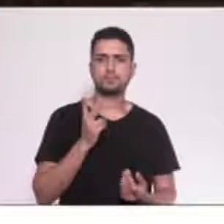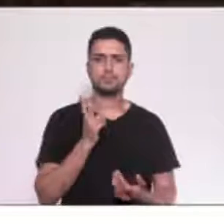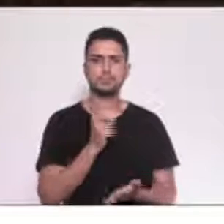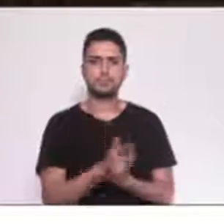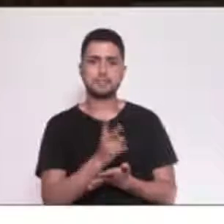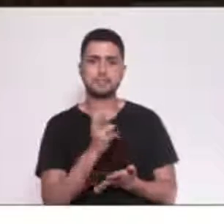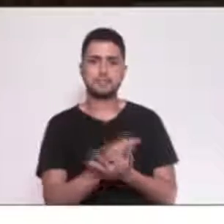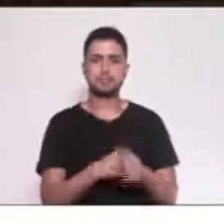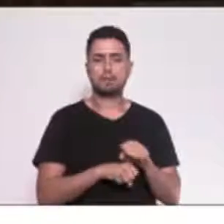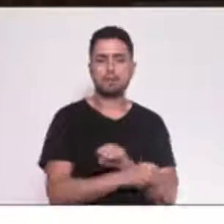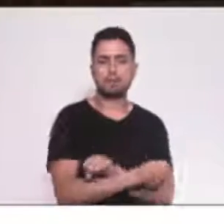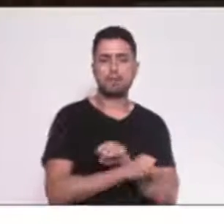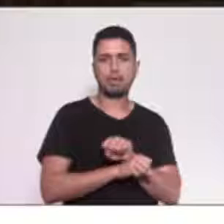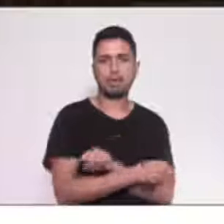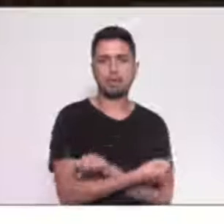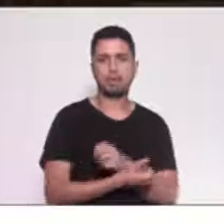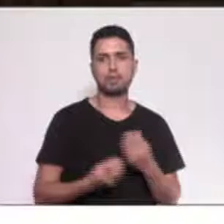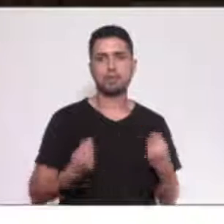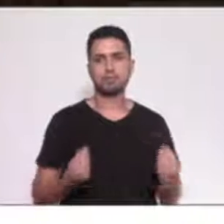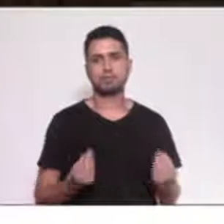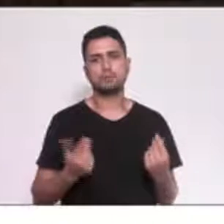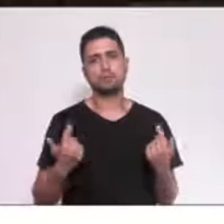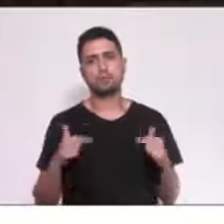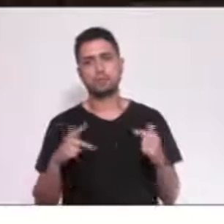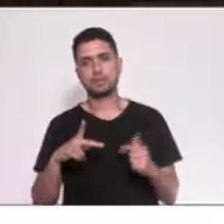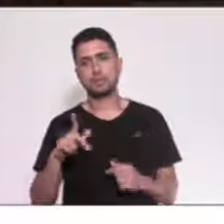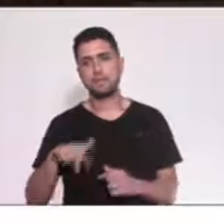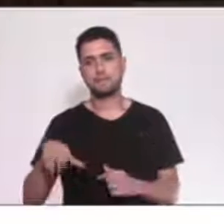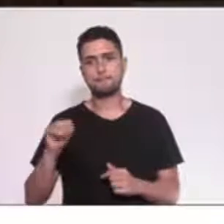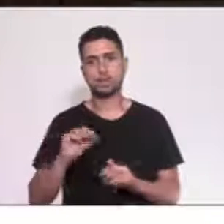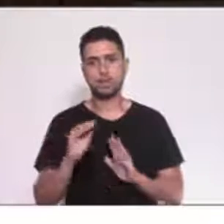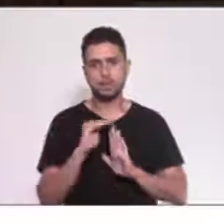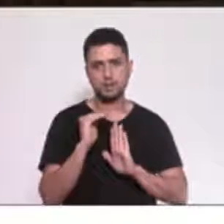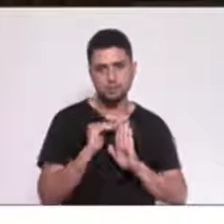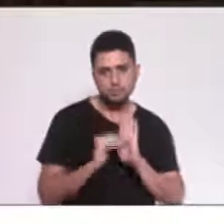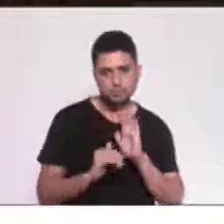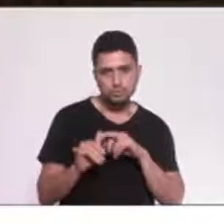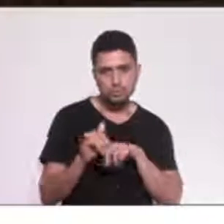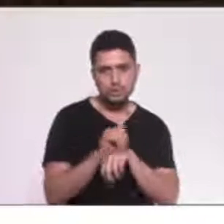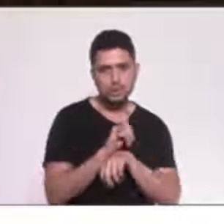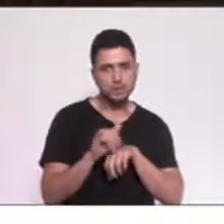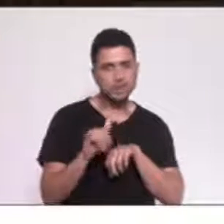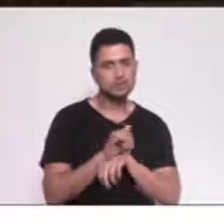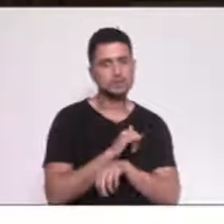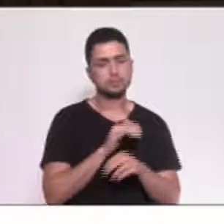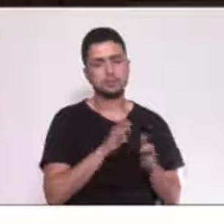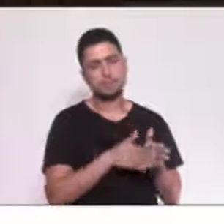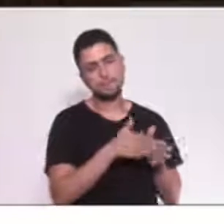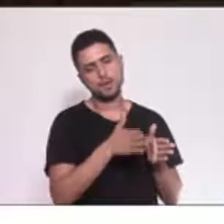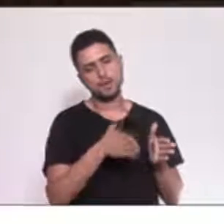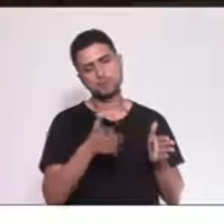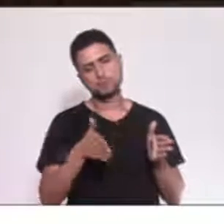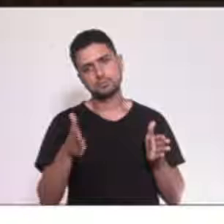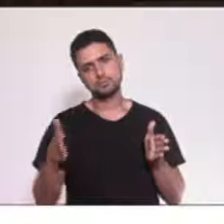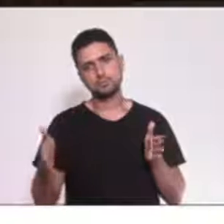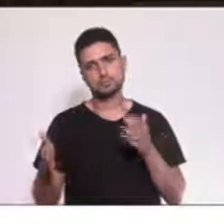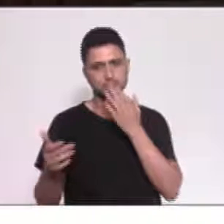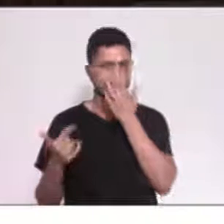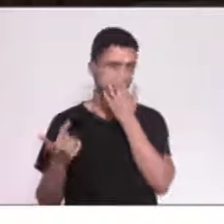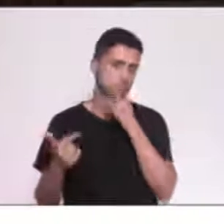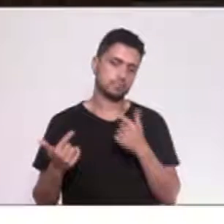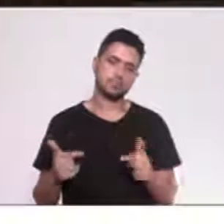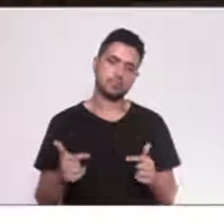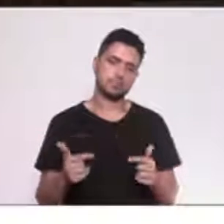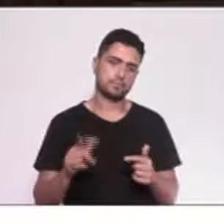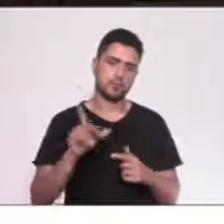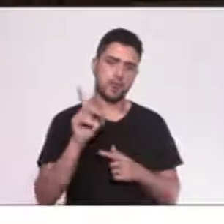razões, não faz um planejamento estratégico de longo prazo. E, consequentemente, nós tratamos do PPA como se